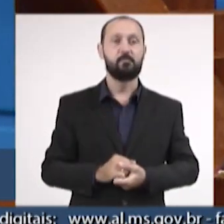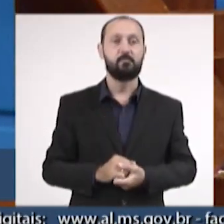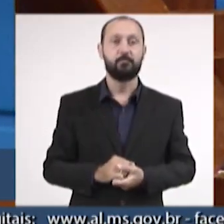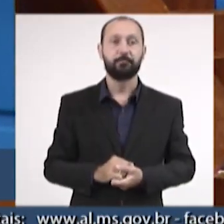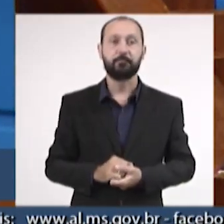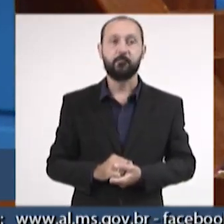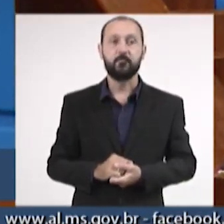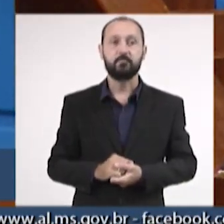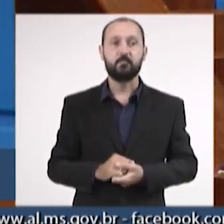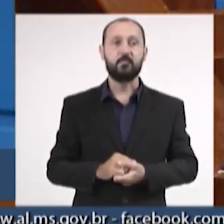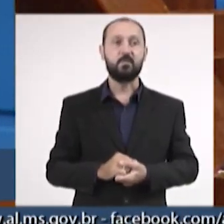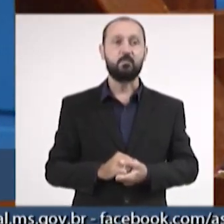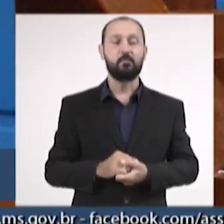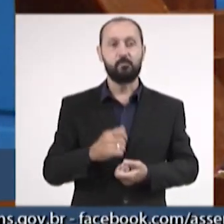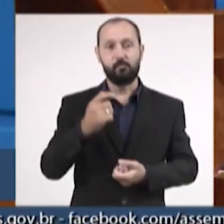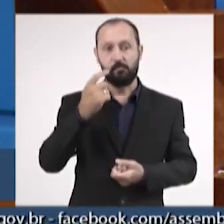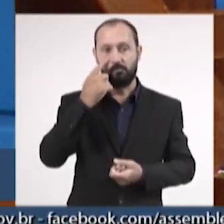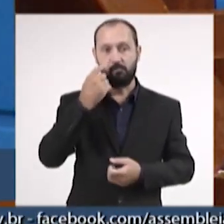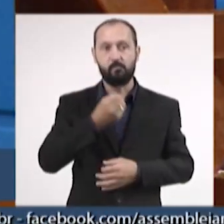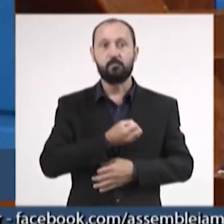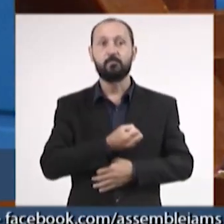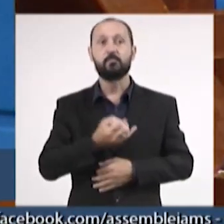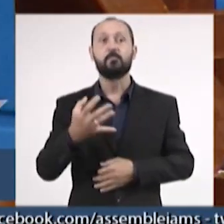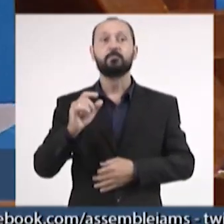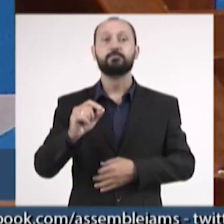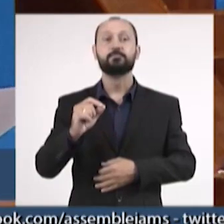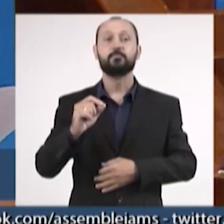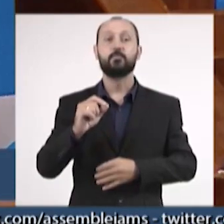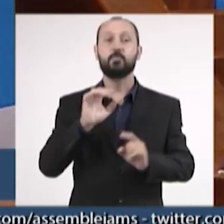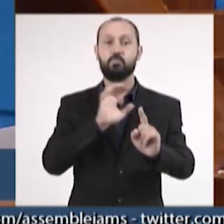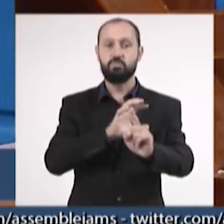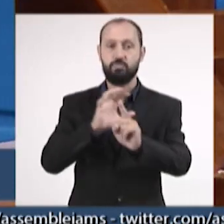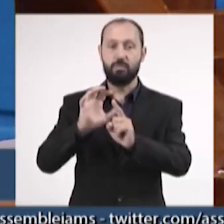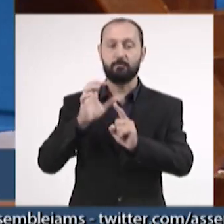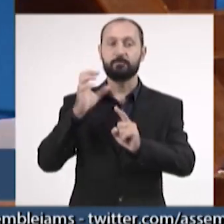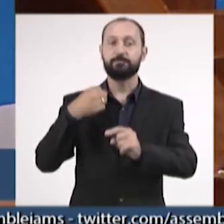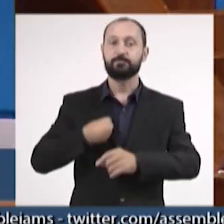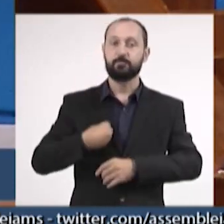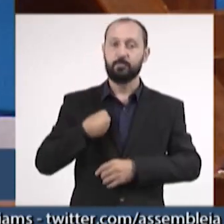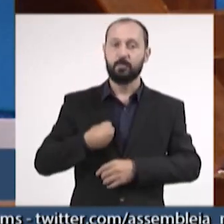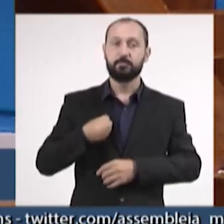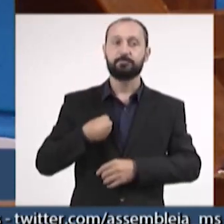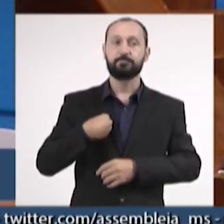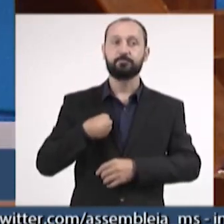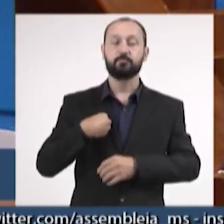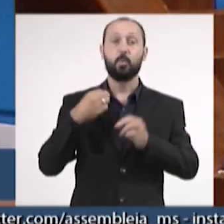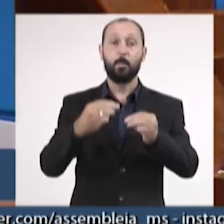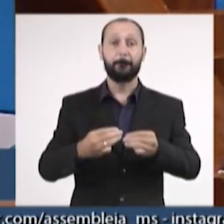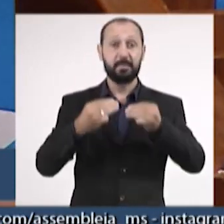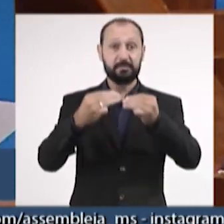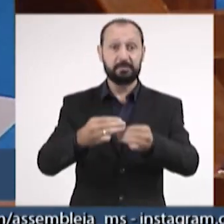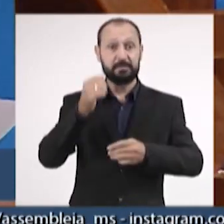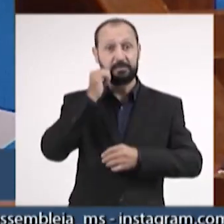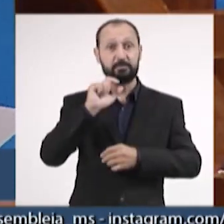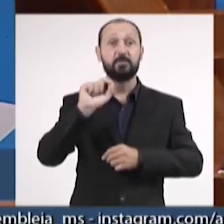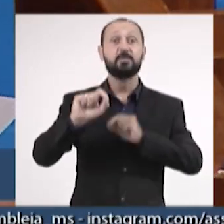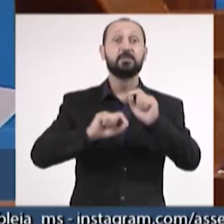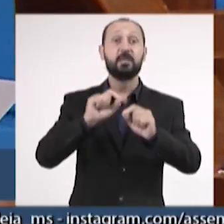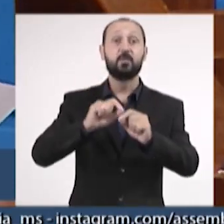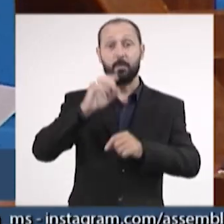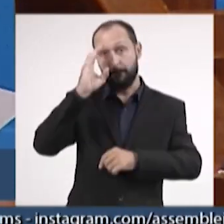Tendo em vista a magnitude dos números e o impacto na vida das mulheres, o Ministério das Mulheres tem como uma das